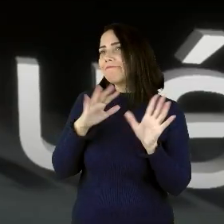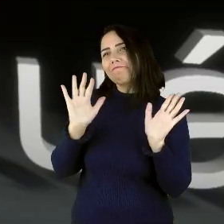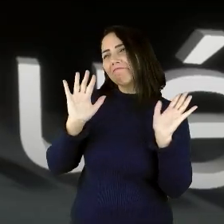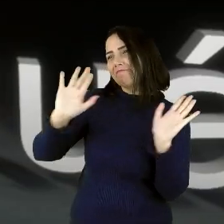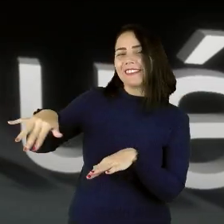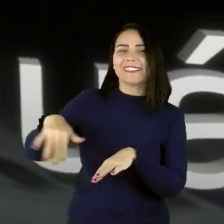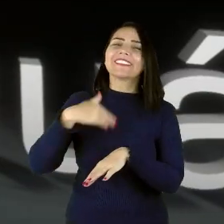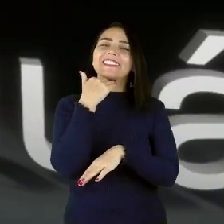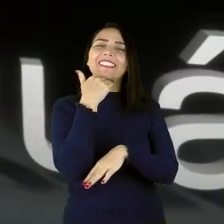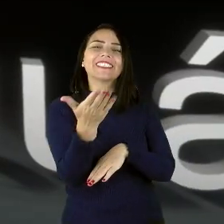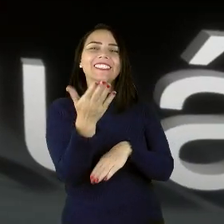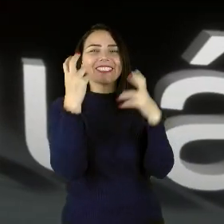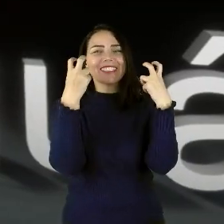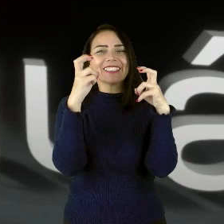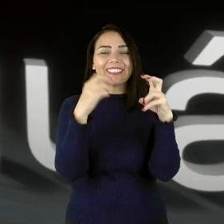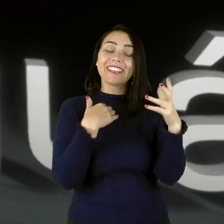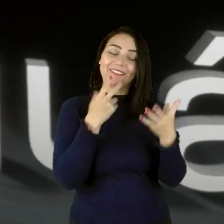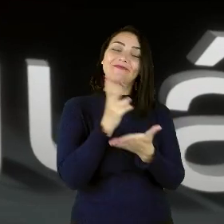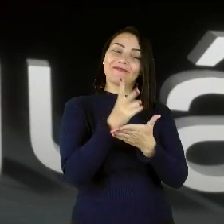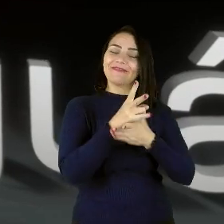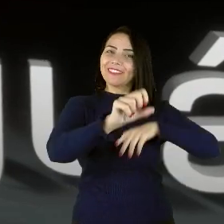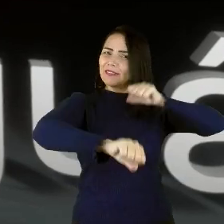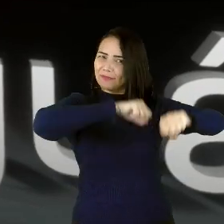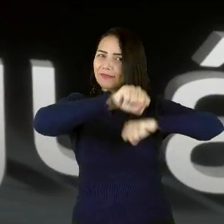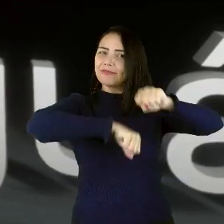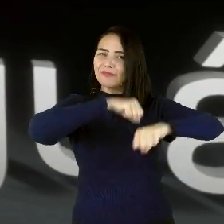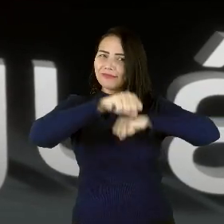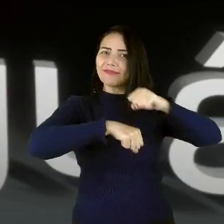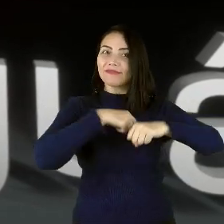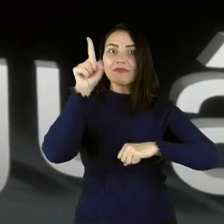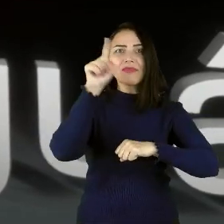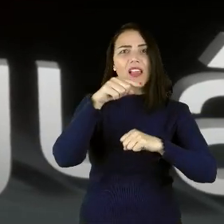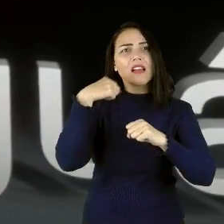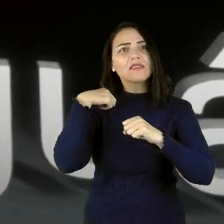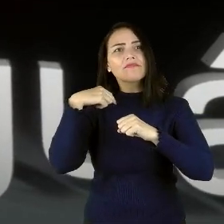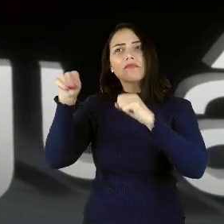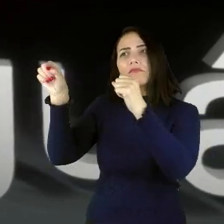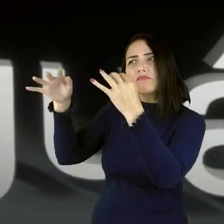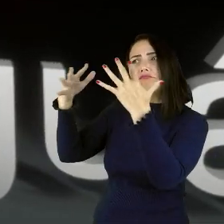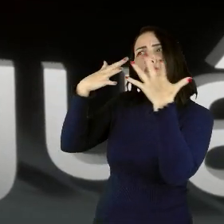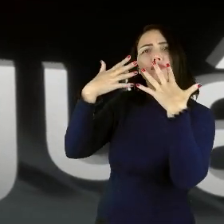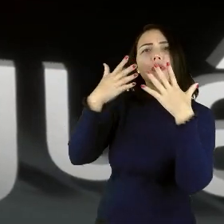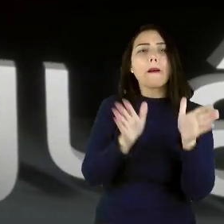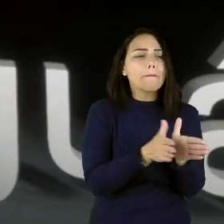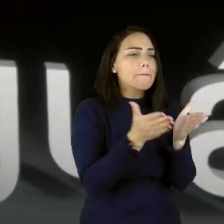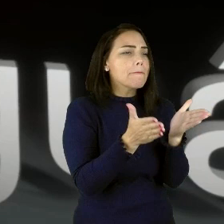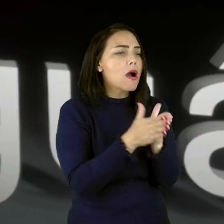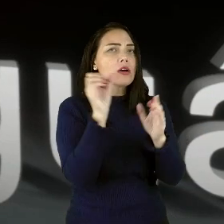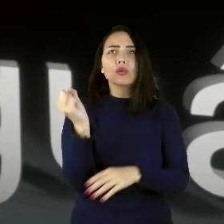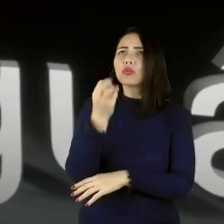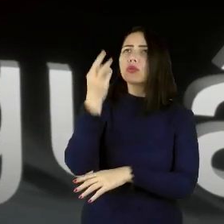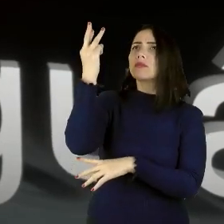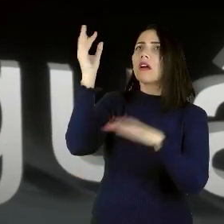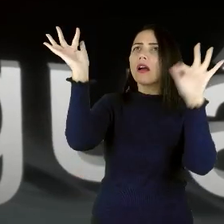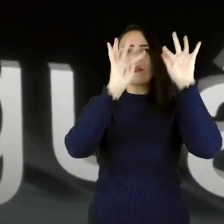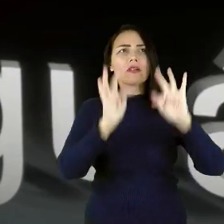de ônibus, continuei pedalando. Esse é um exemplo de quanto a visão sobre a pobreza, o sucesso e a felicidade